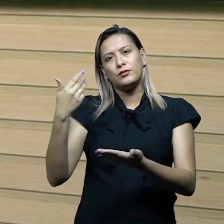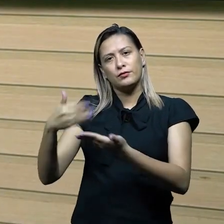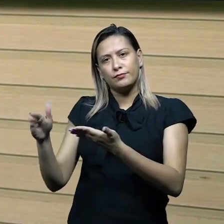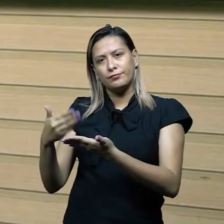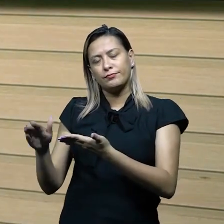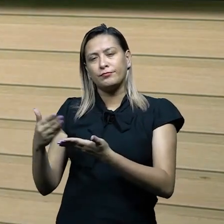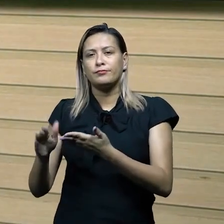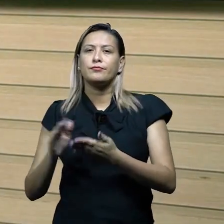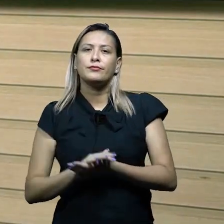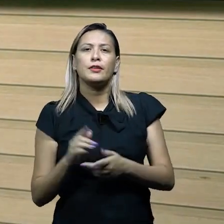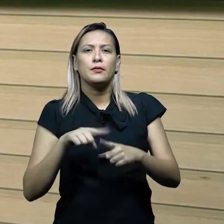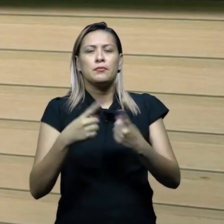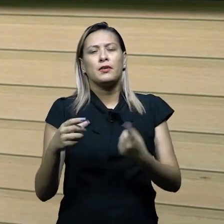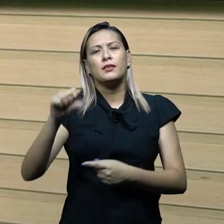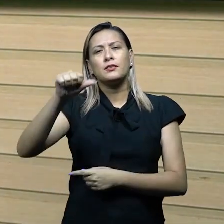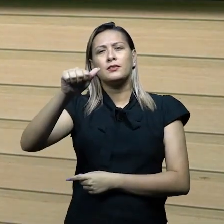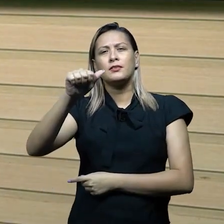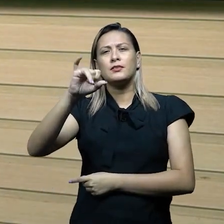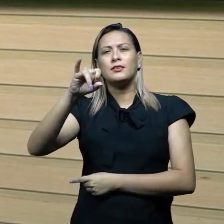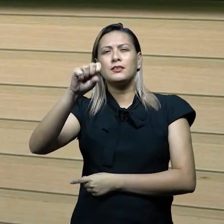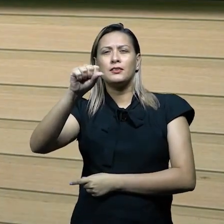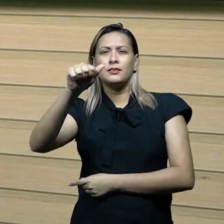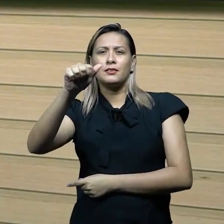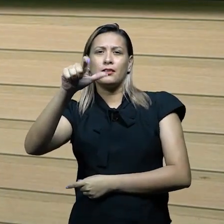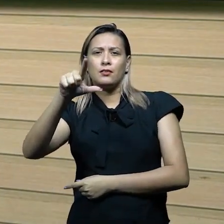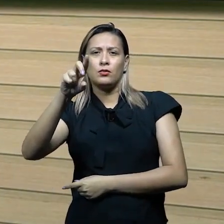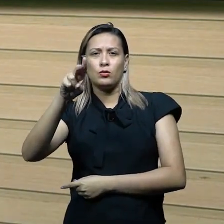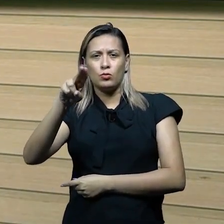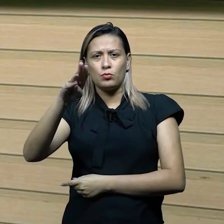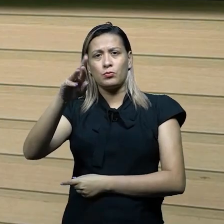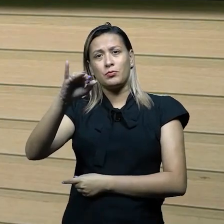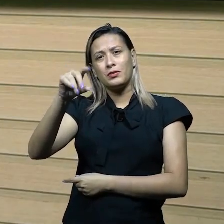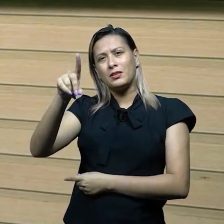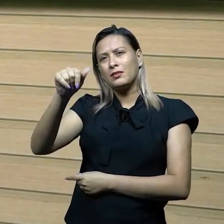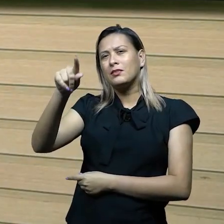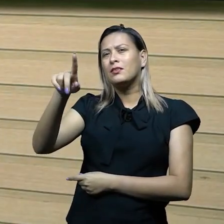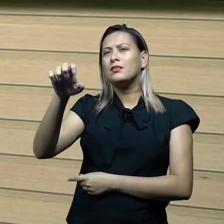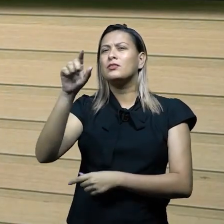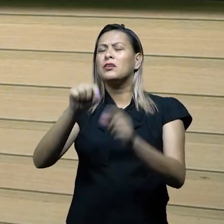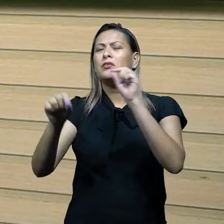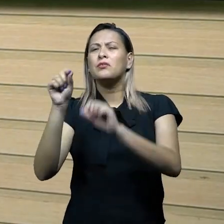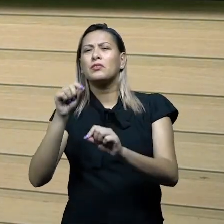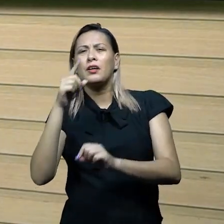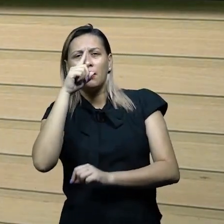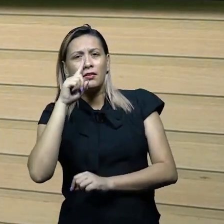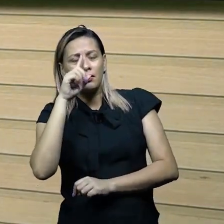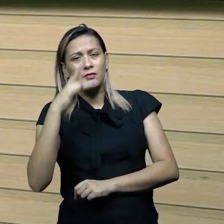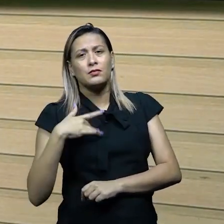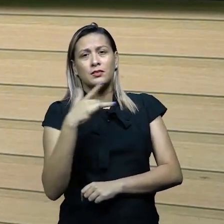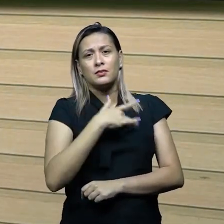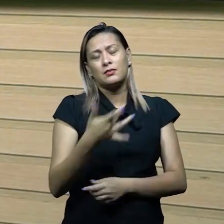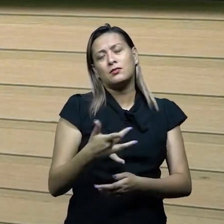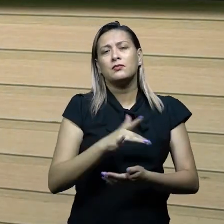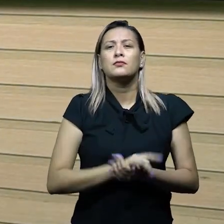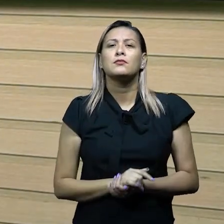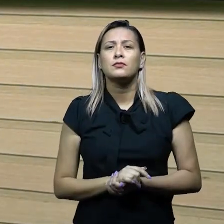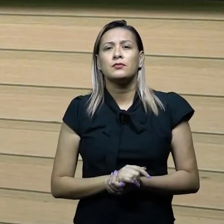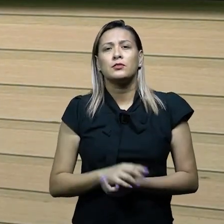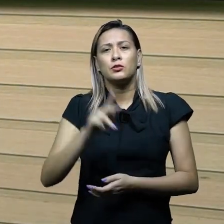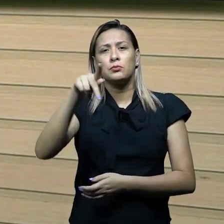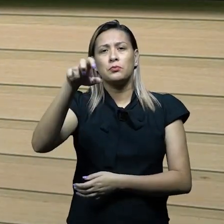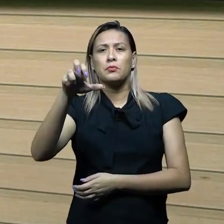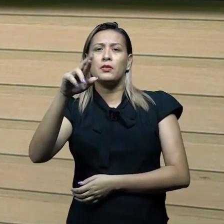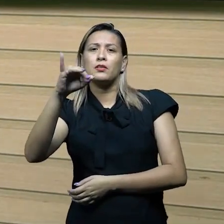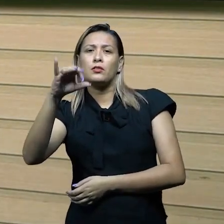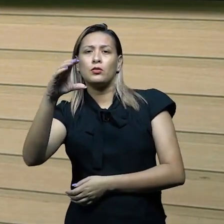paga imposto de renda. Professor, o que é insalubridade? O senhor acabou de falar. Insalubridade é risco à saúde. Professor, o que é periculosidade? O senhor acabou de falar. É